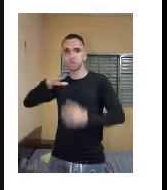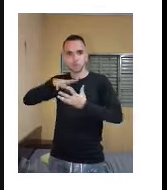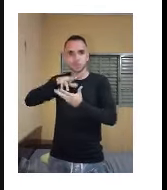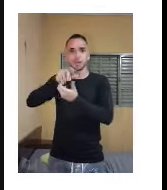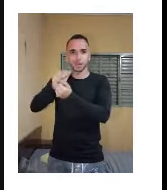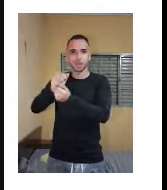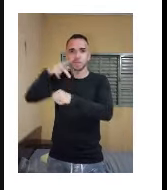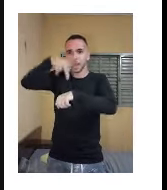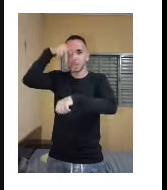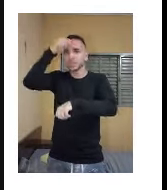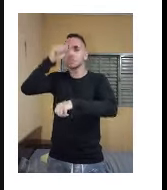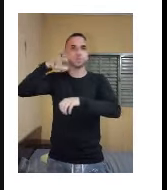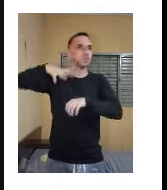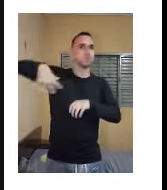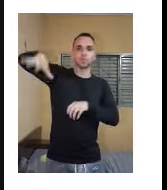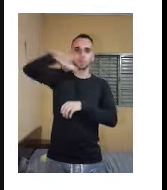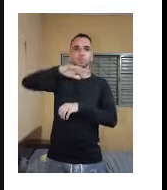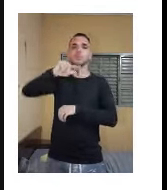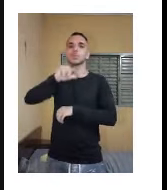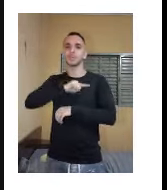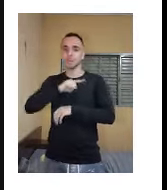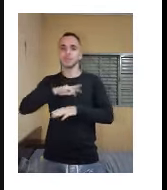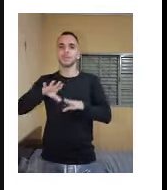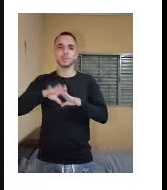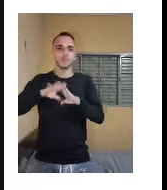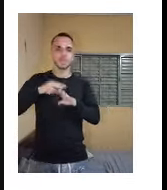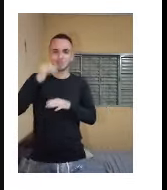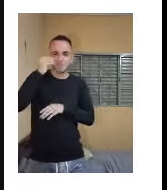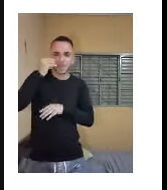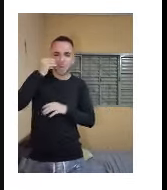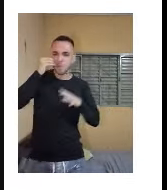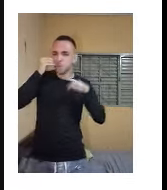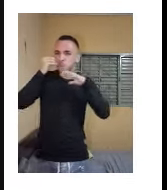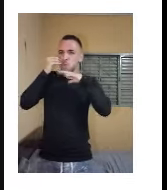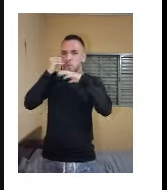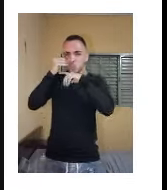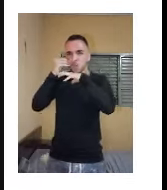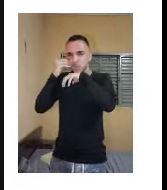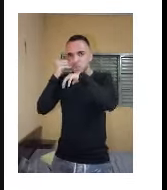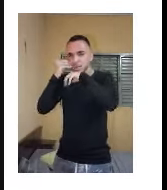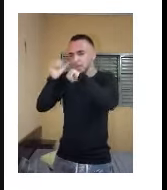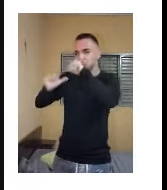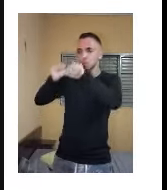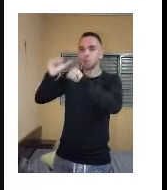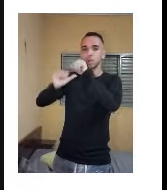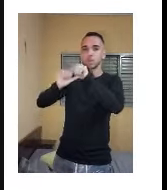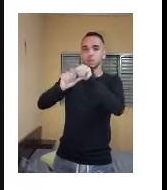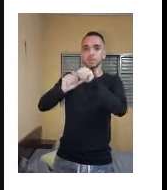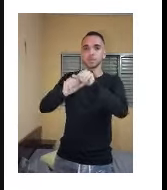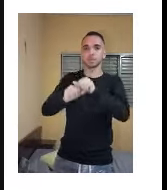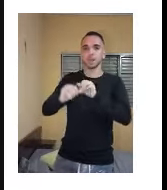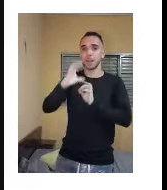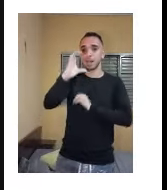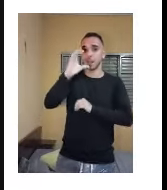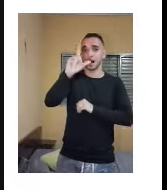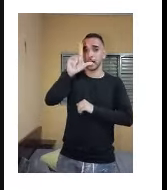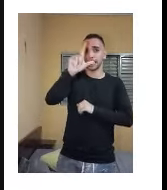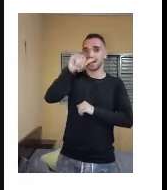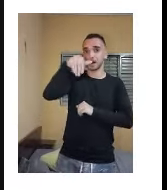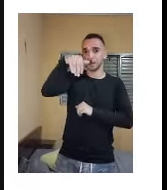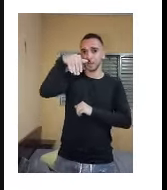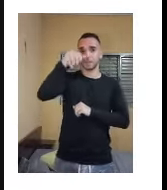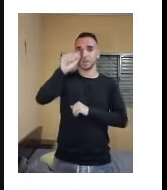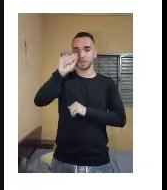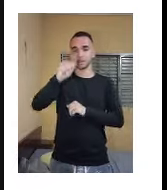têm experimentado esses eventos extremos. A mudança do clima está presente em todas as regiões do planeta.